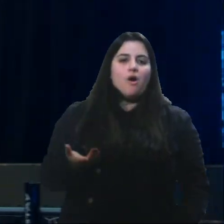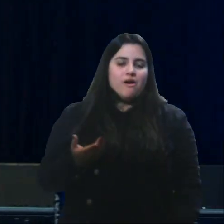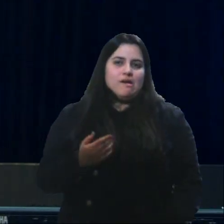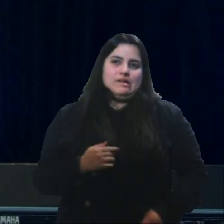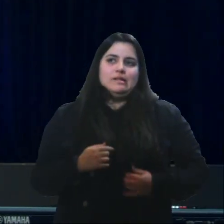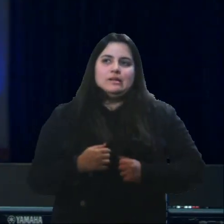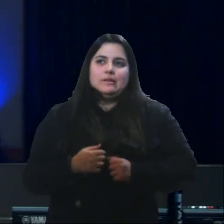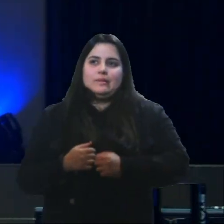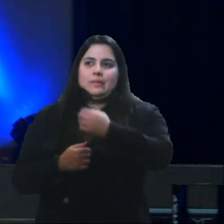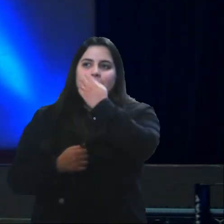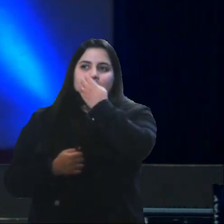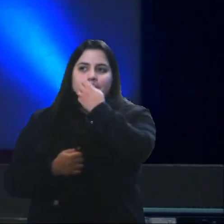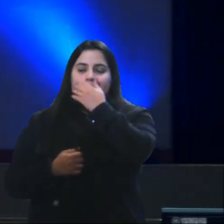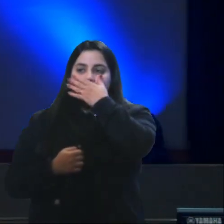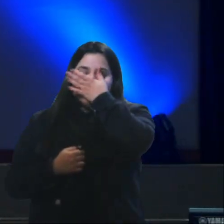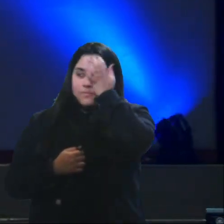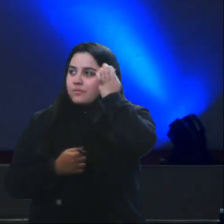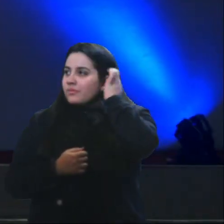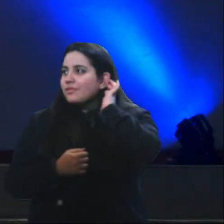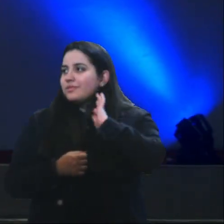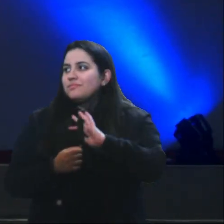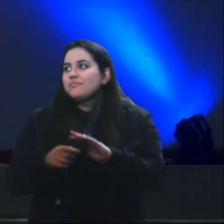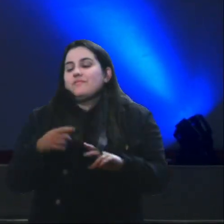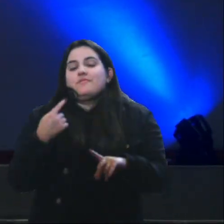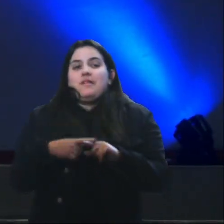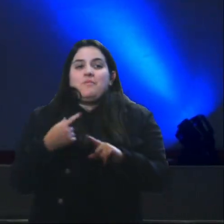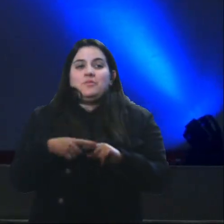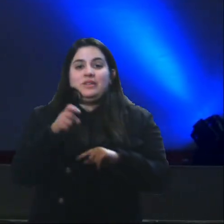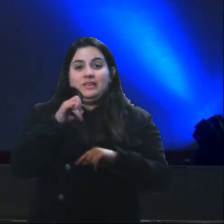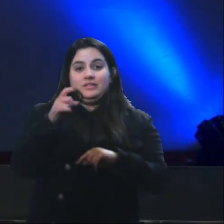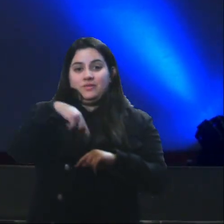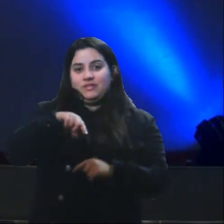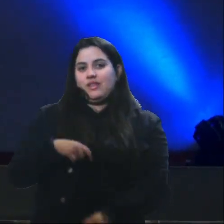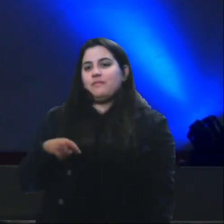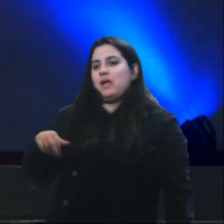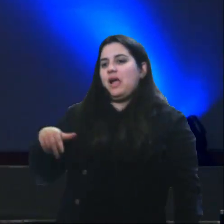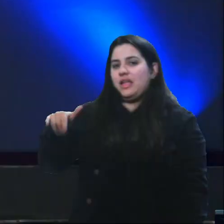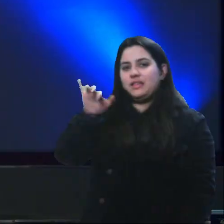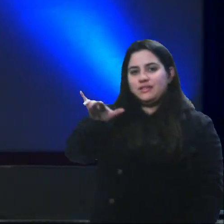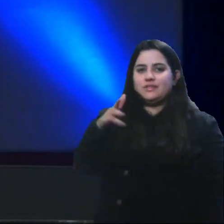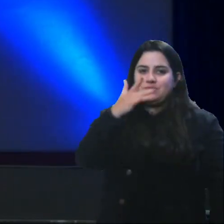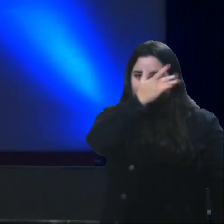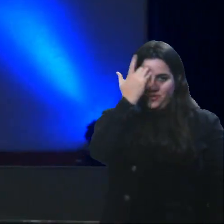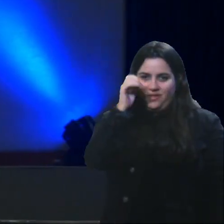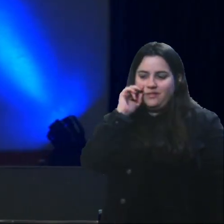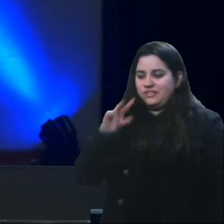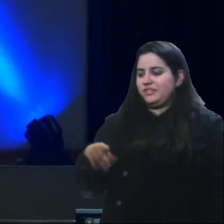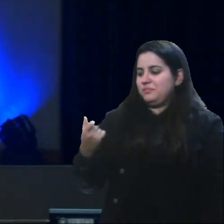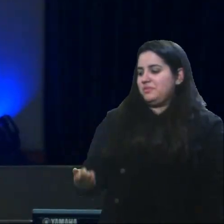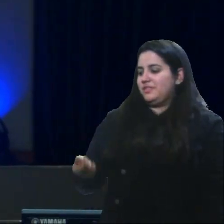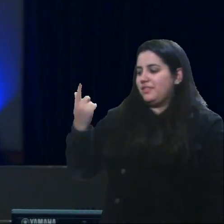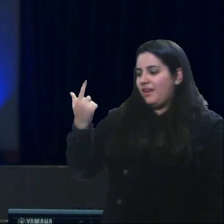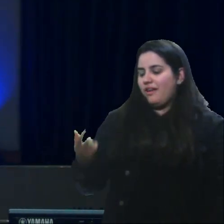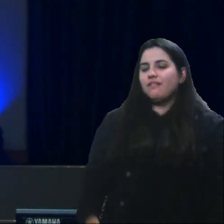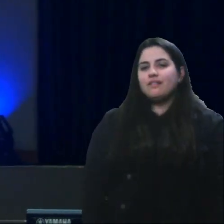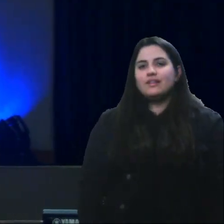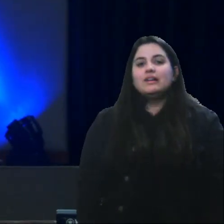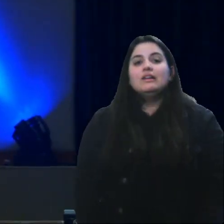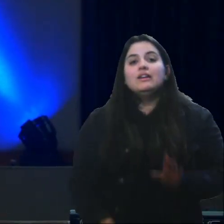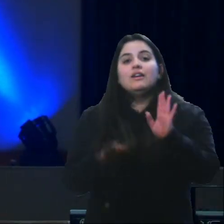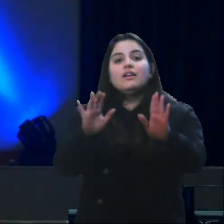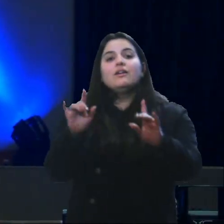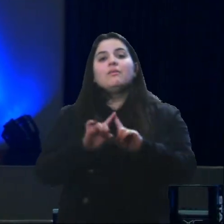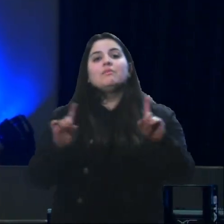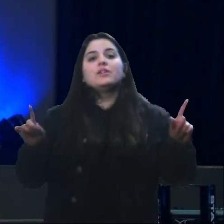eu aposto que se você andar assim, vão te achar um estranho. Mas ele não passava despercebido, porque o